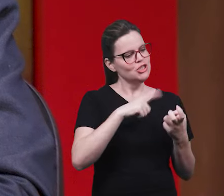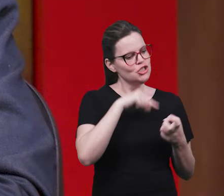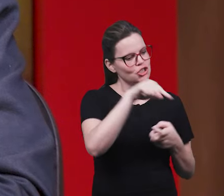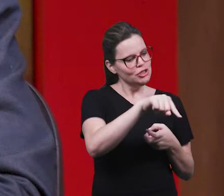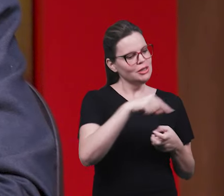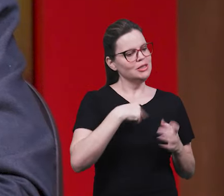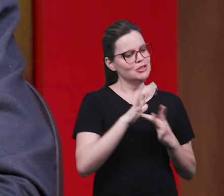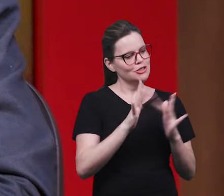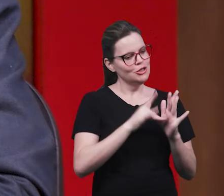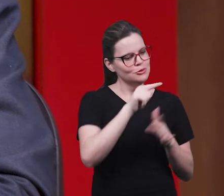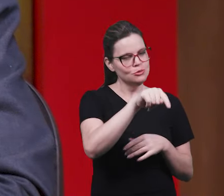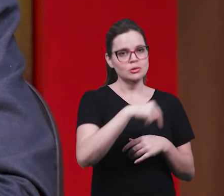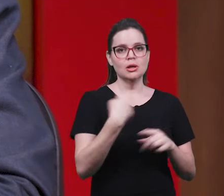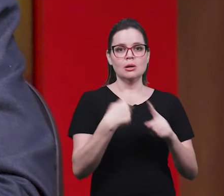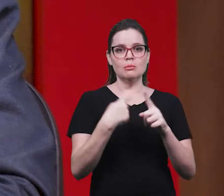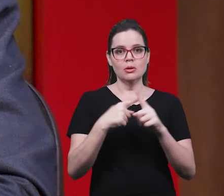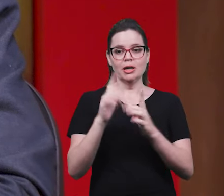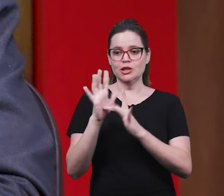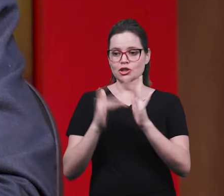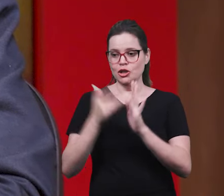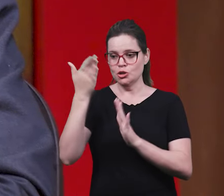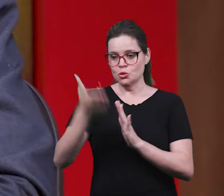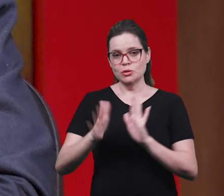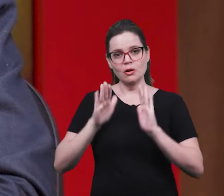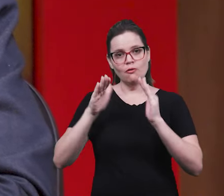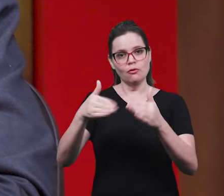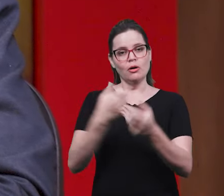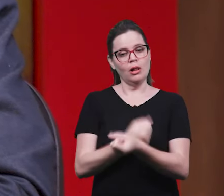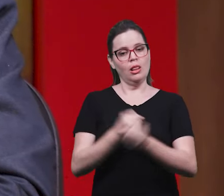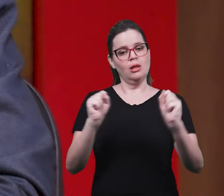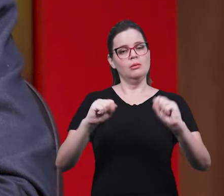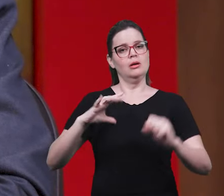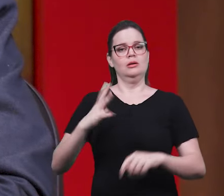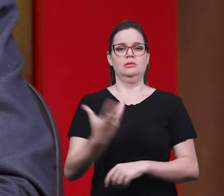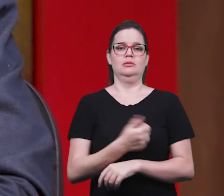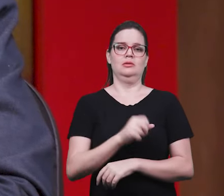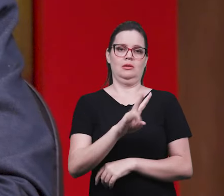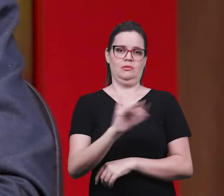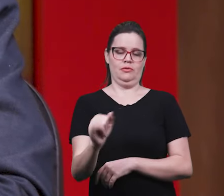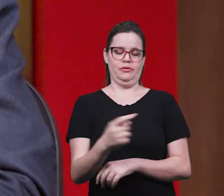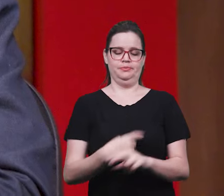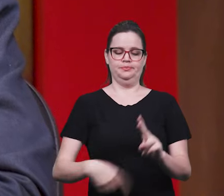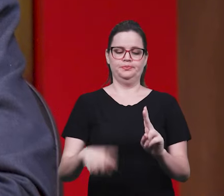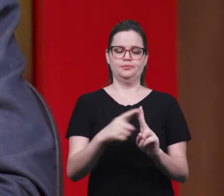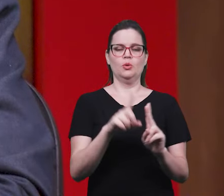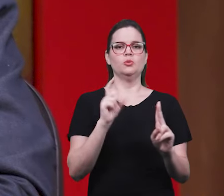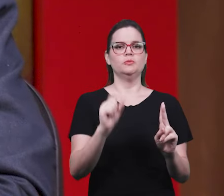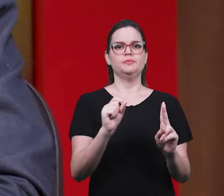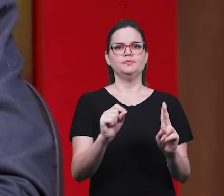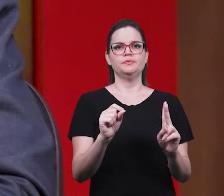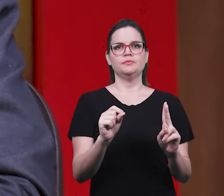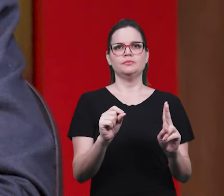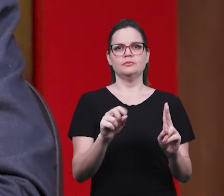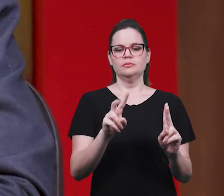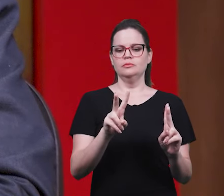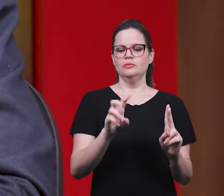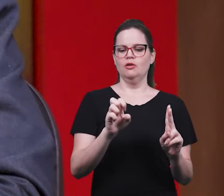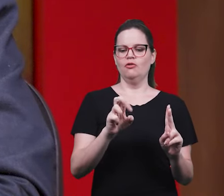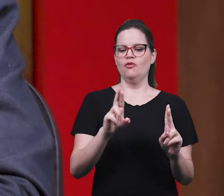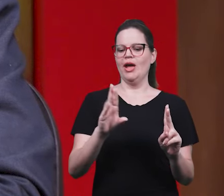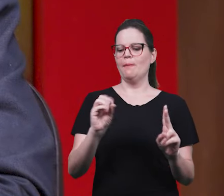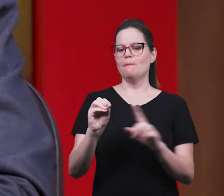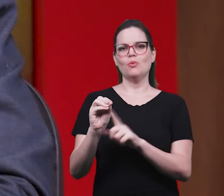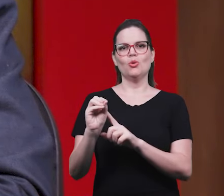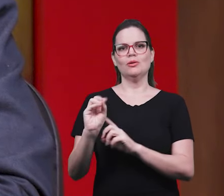Filho, porque ele é o libertador, né? Então, esse é o primeiro aspecto. O segundo aspecto é que o Verbo veio,